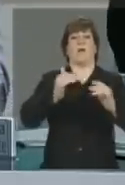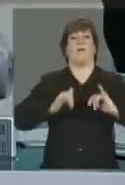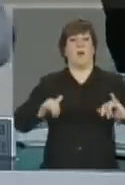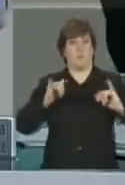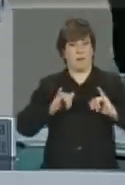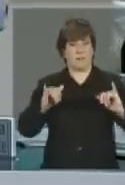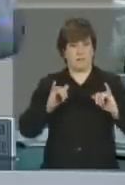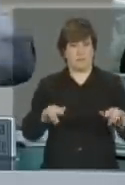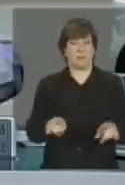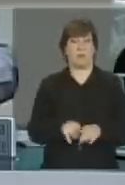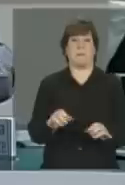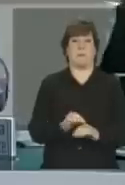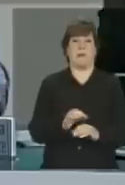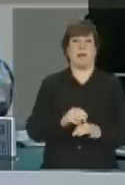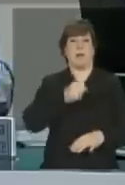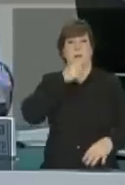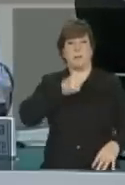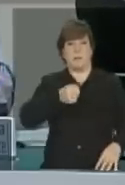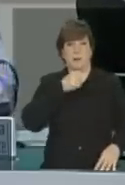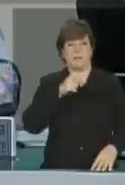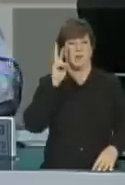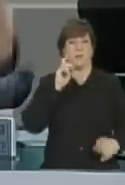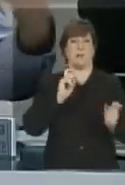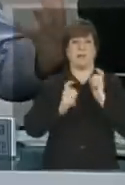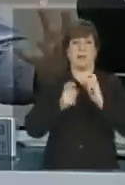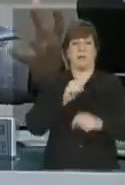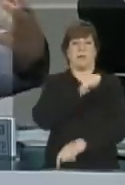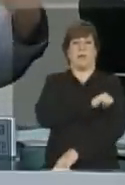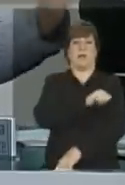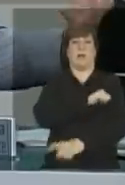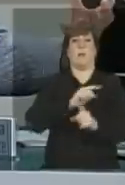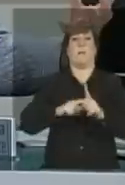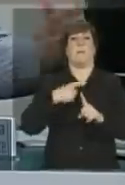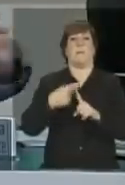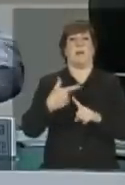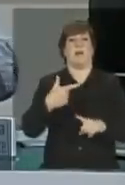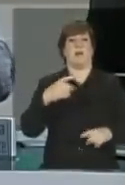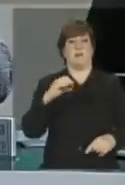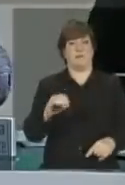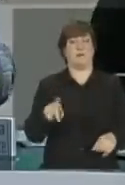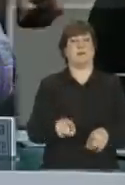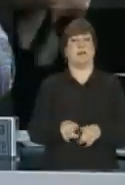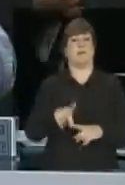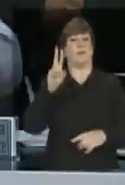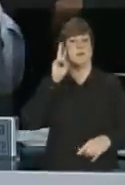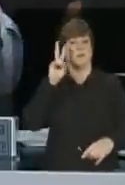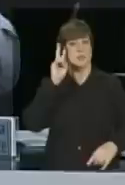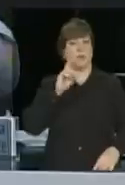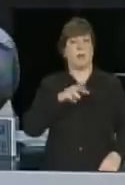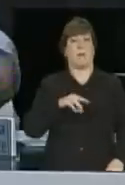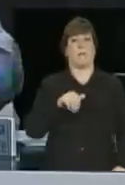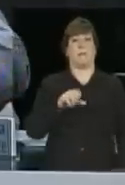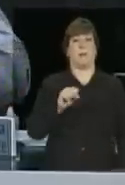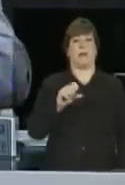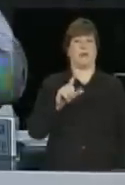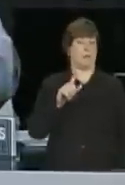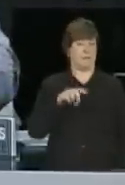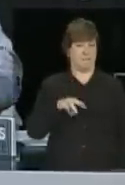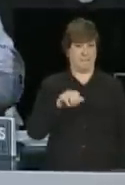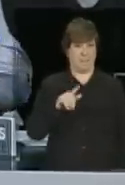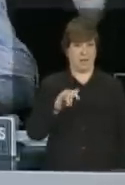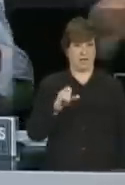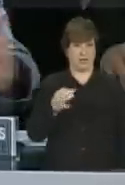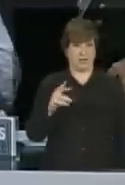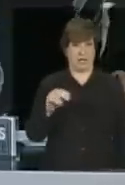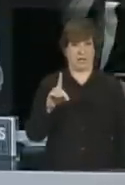preparar também os jornalistas para o debate sobre a Rio Mais 20, além da questão dos magistrados. Esses 4 eventos foram definidos, estão